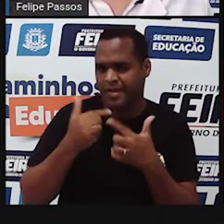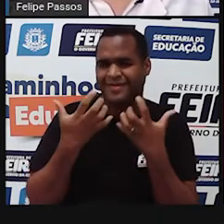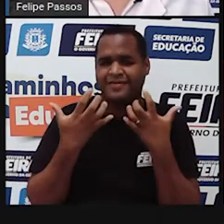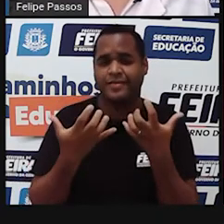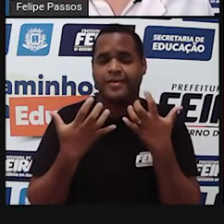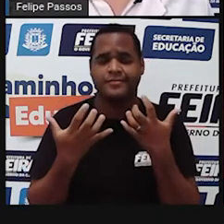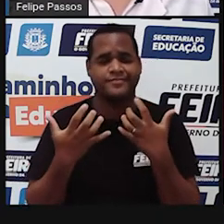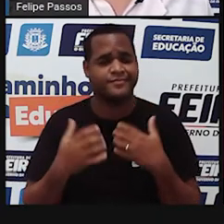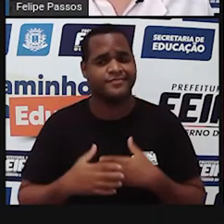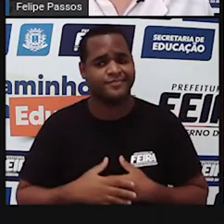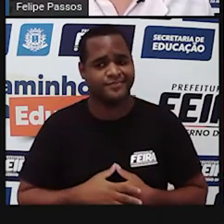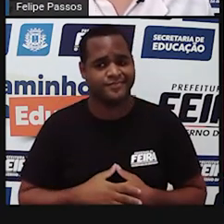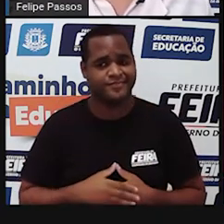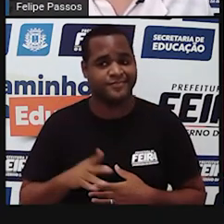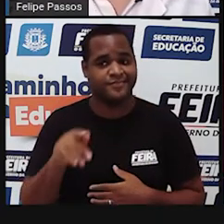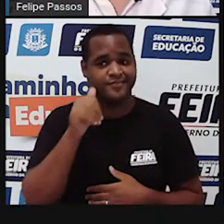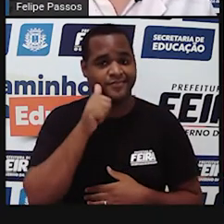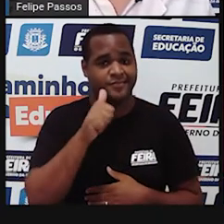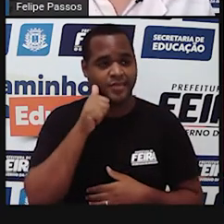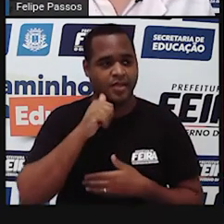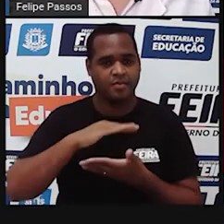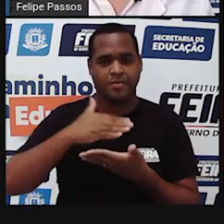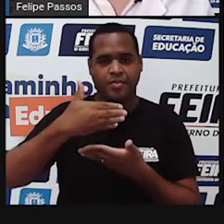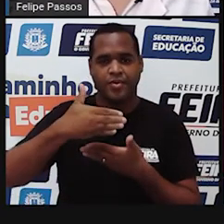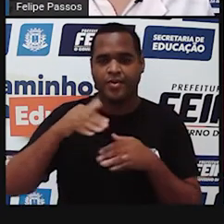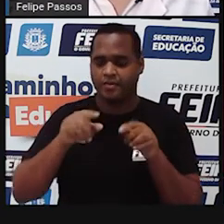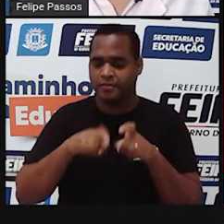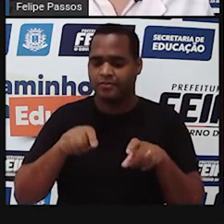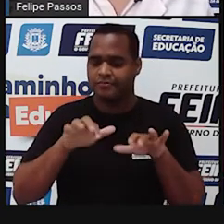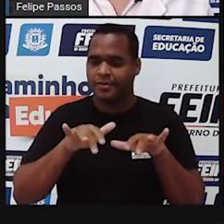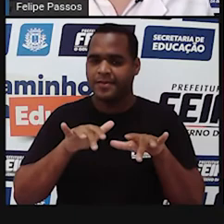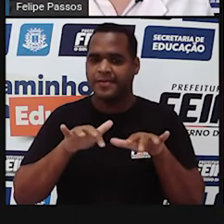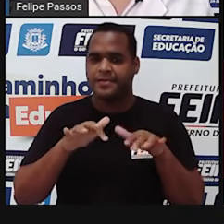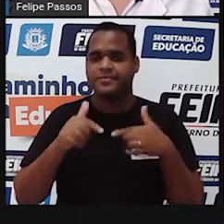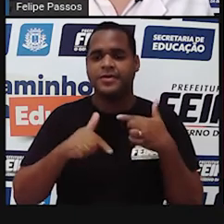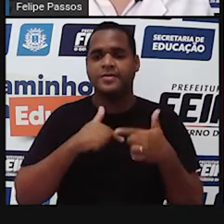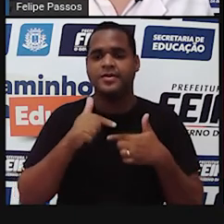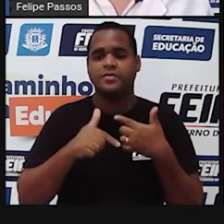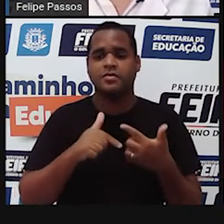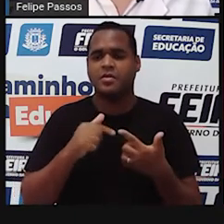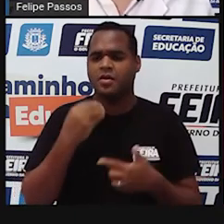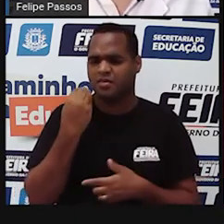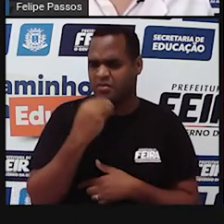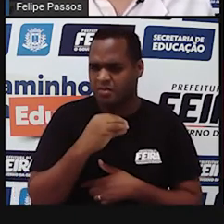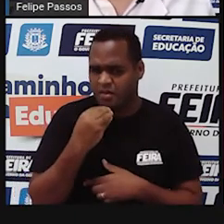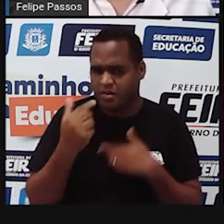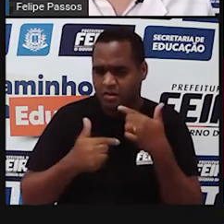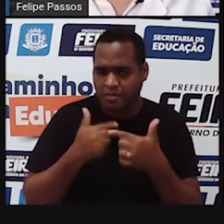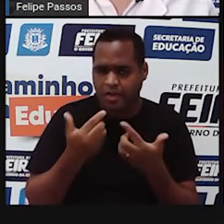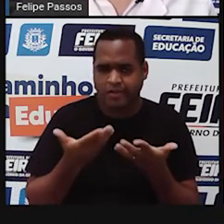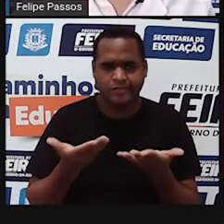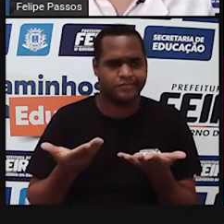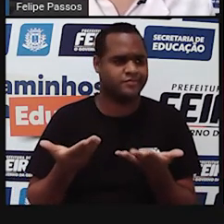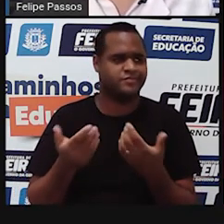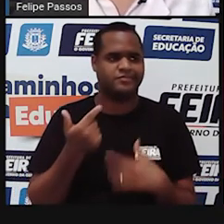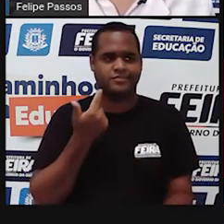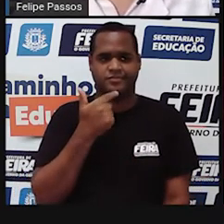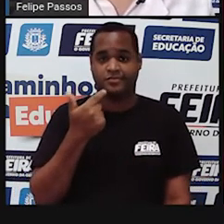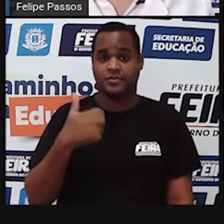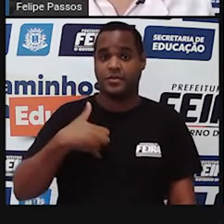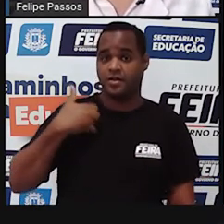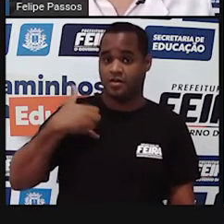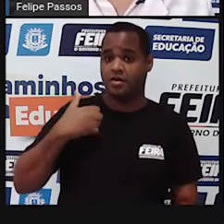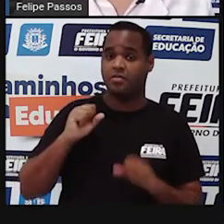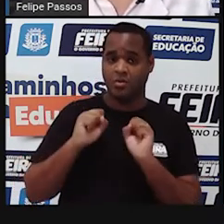trabalho. Olha, essa moça aqui trabalhando. E não tem oportunidade. Então, a idade ela pode levar à exclusão